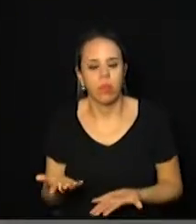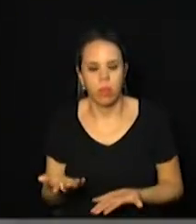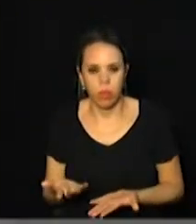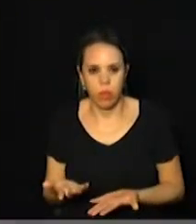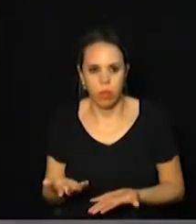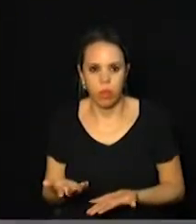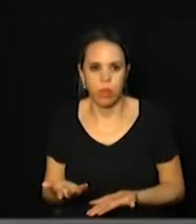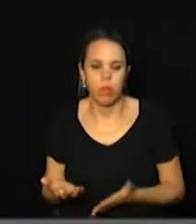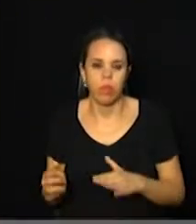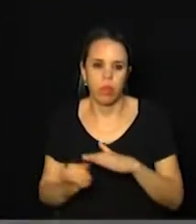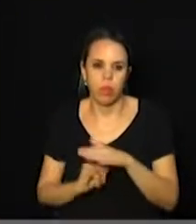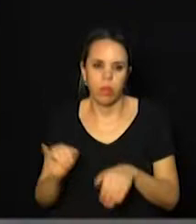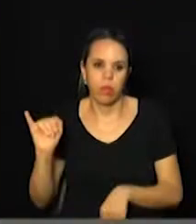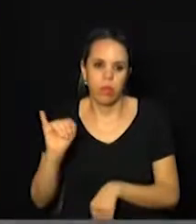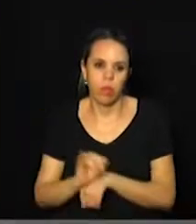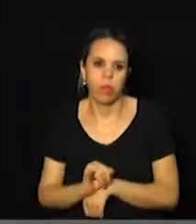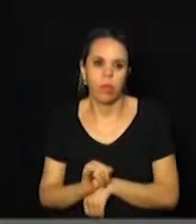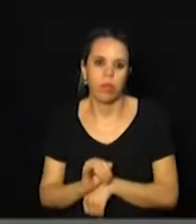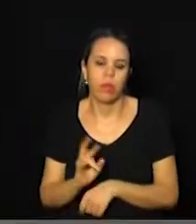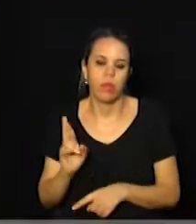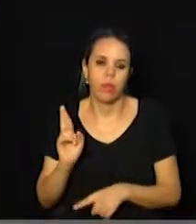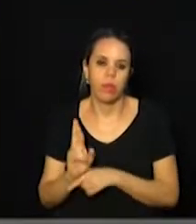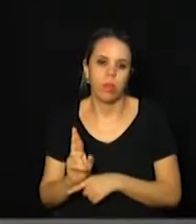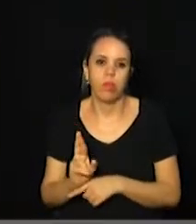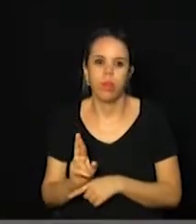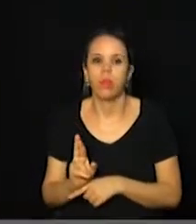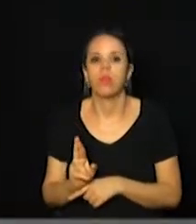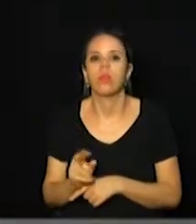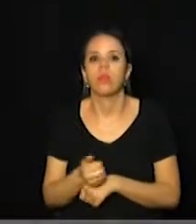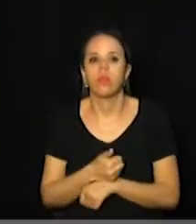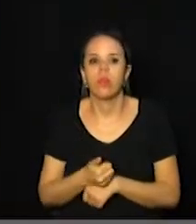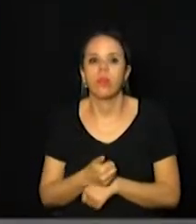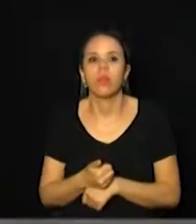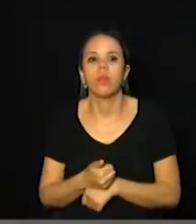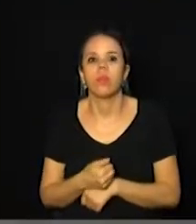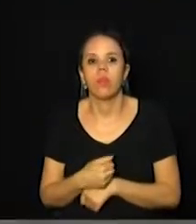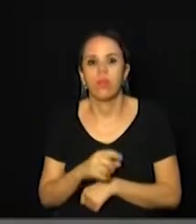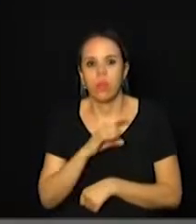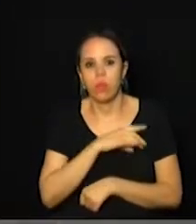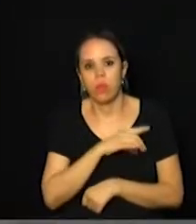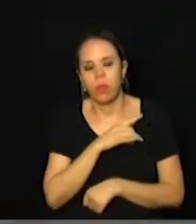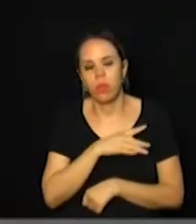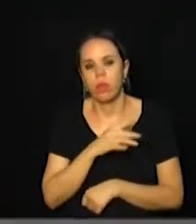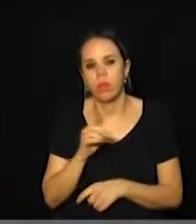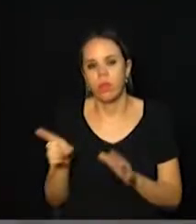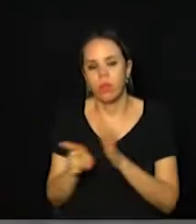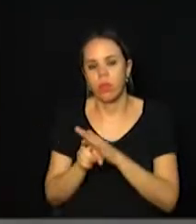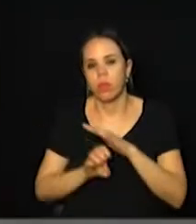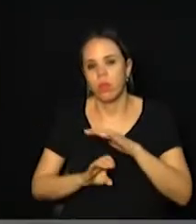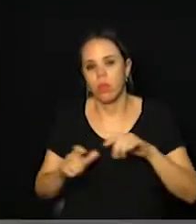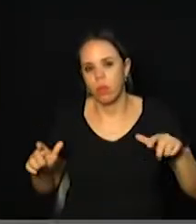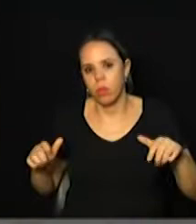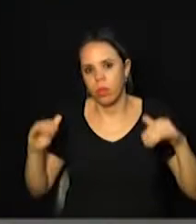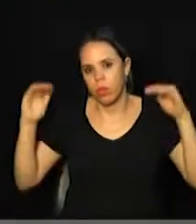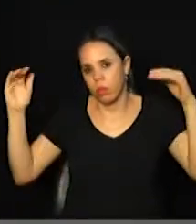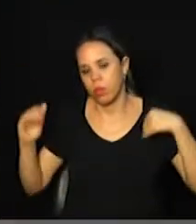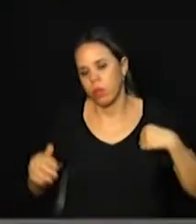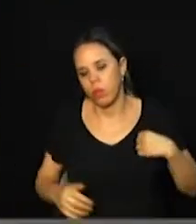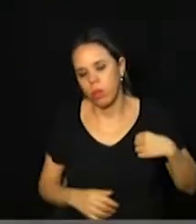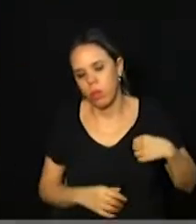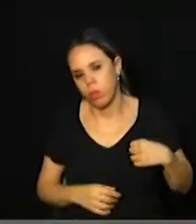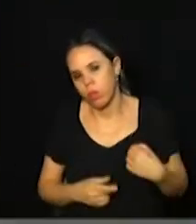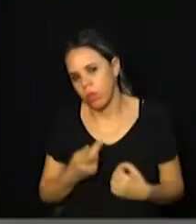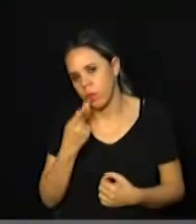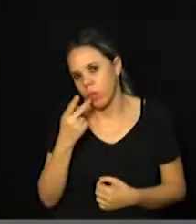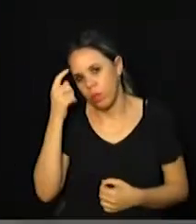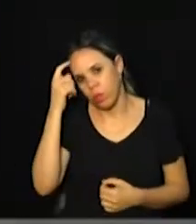entidade internacional de representação classista e lá um grande empresário do Chile o maior empresário do